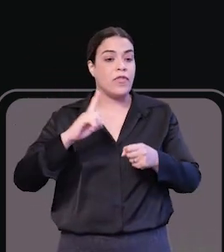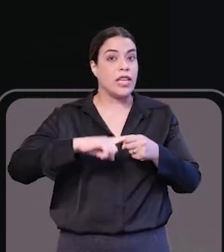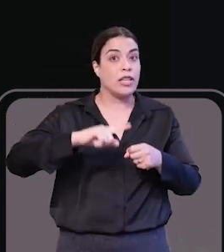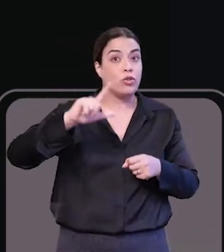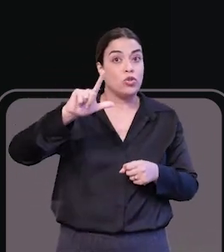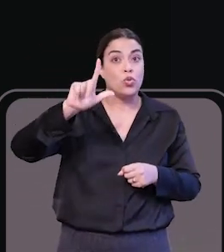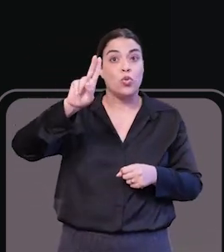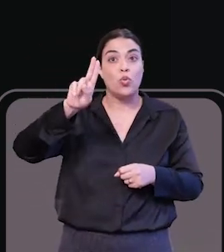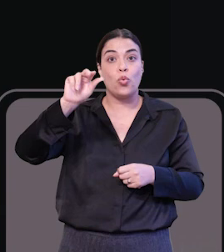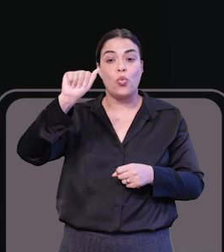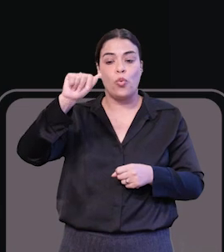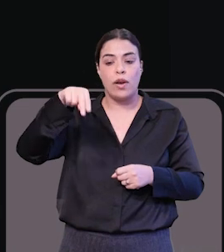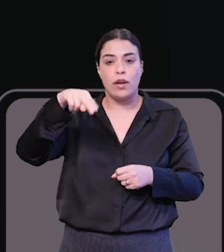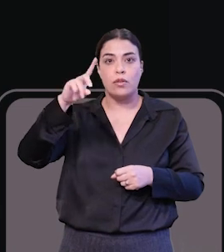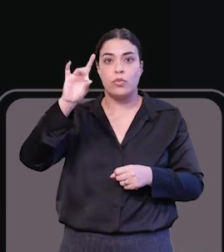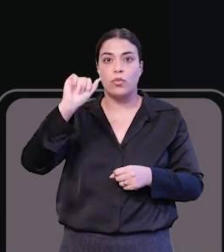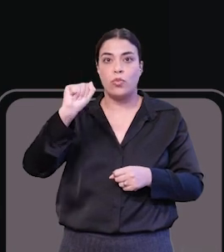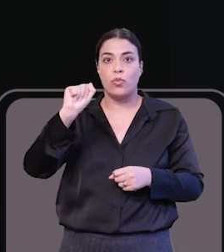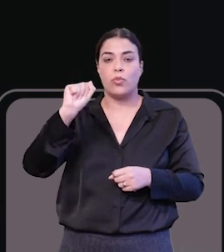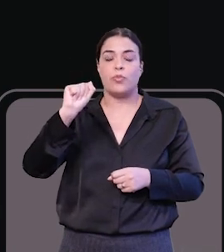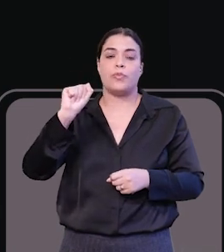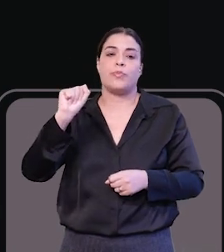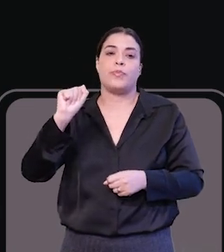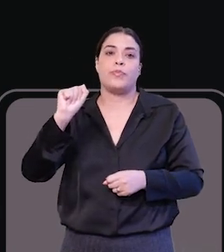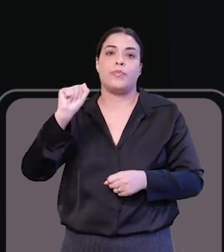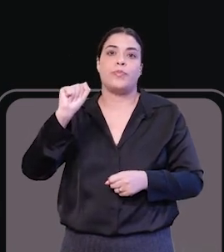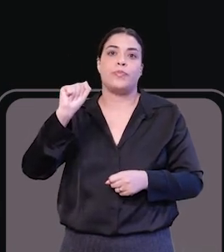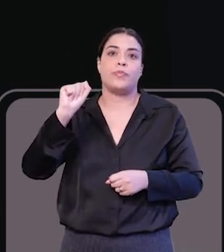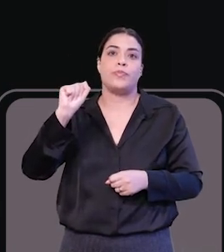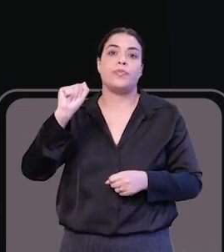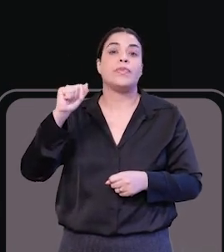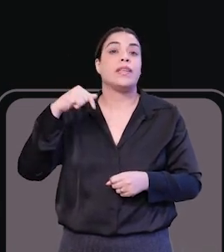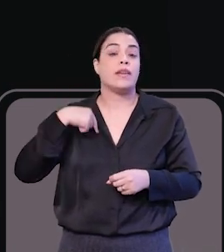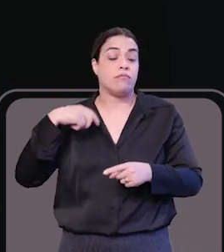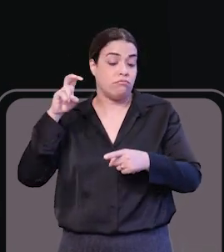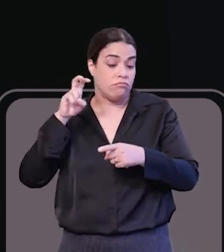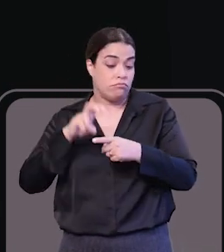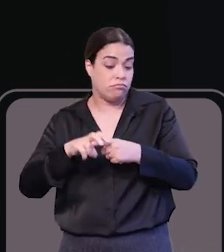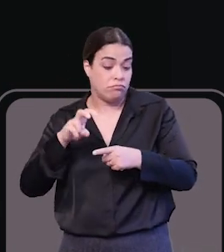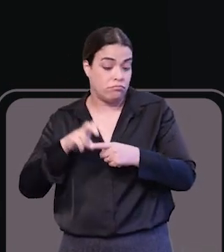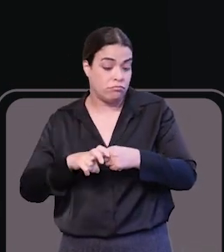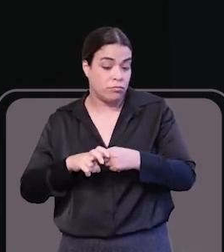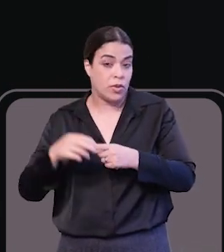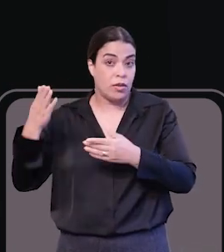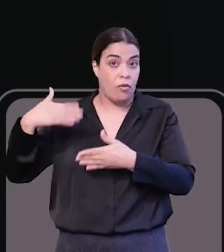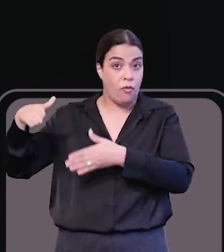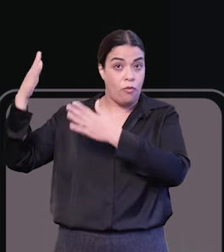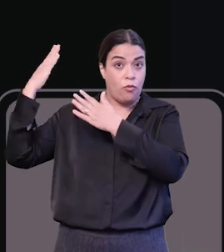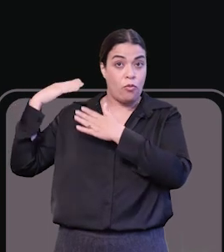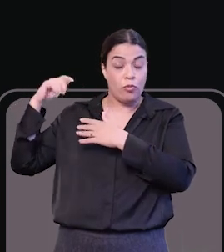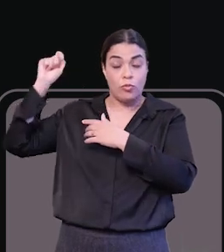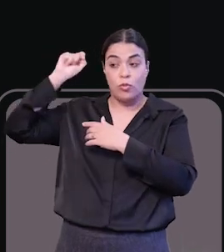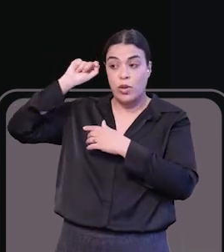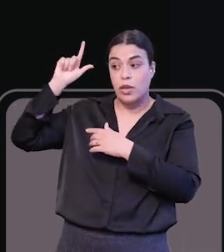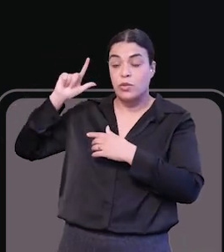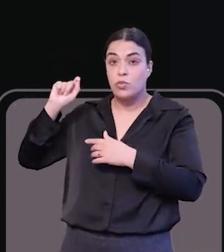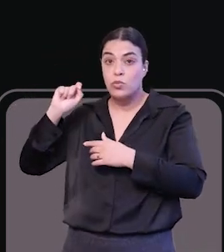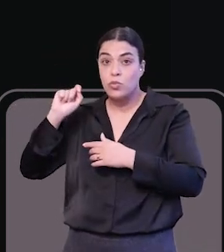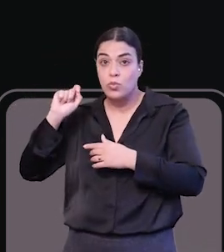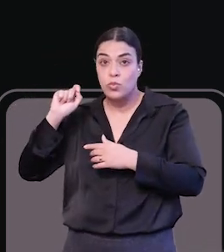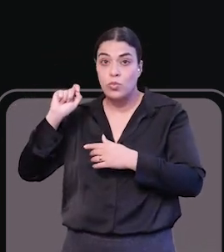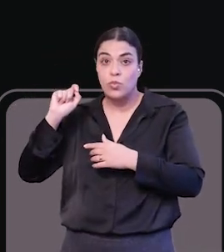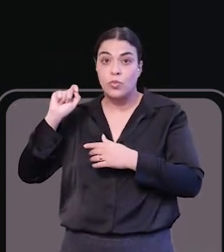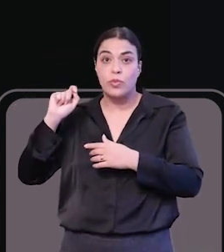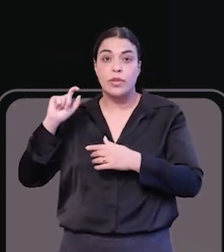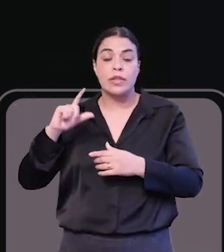proveniente da Província de Luanda município de cacuaco e estou sentado numa cadeira ao fundo tem um pano